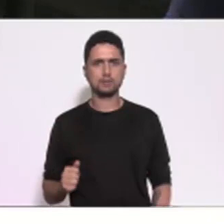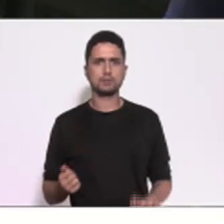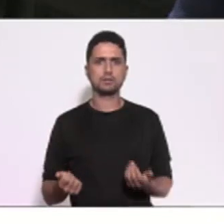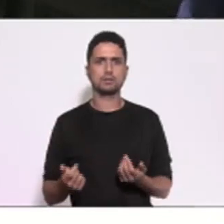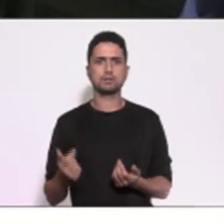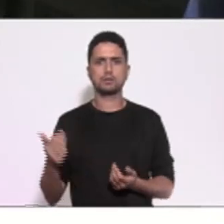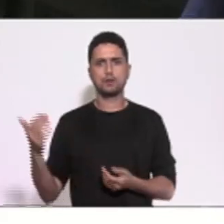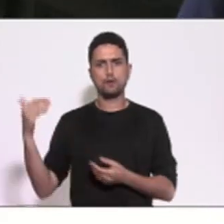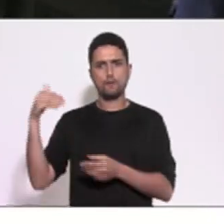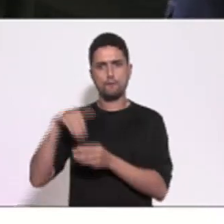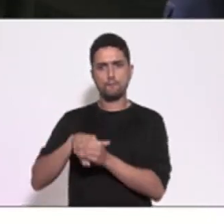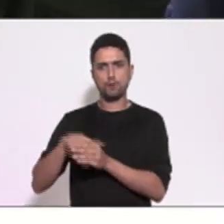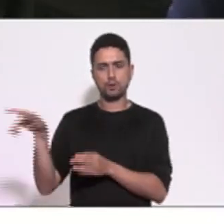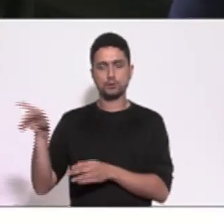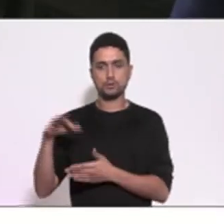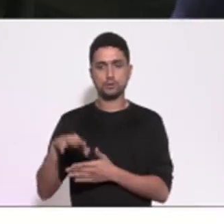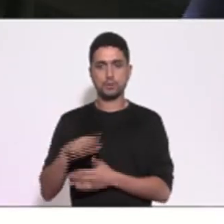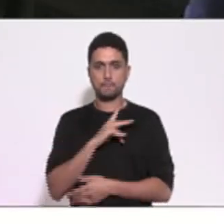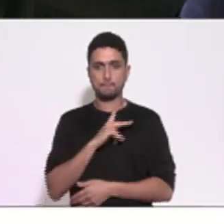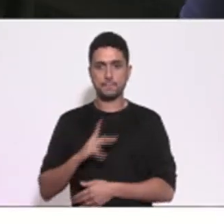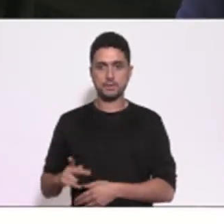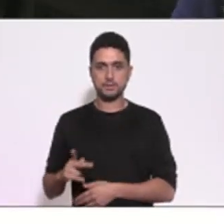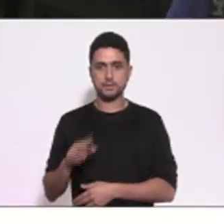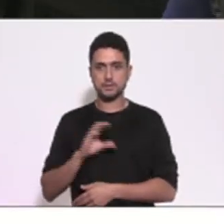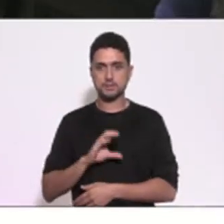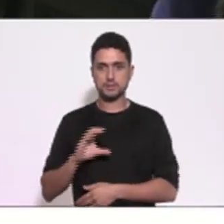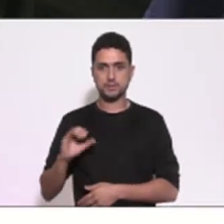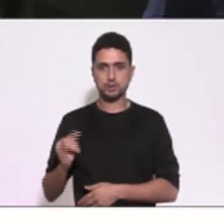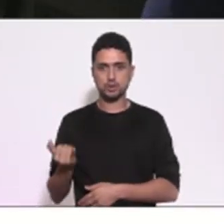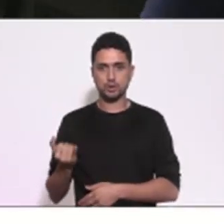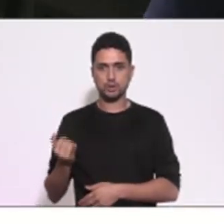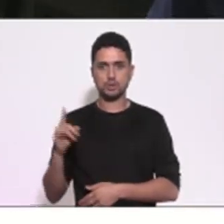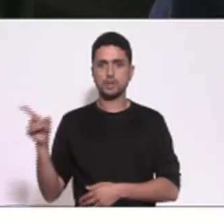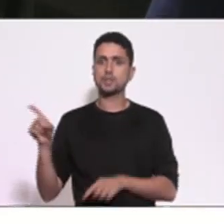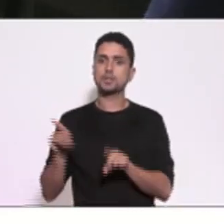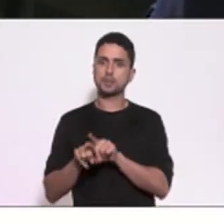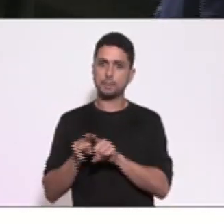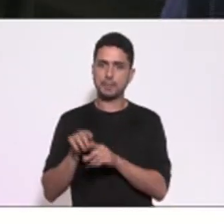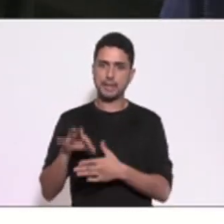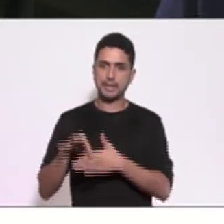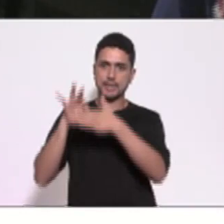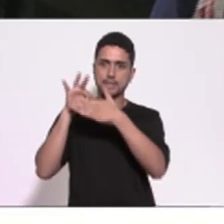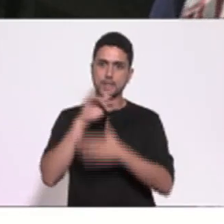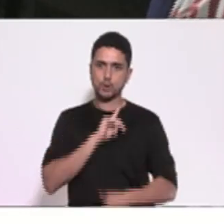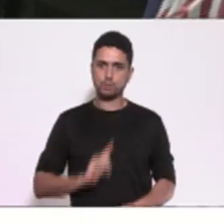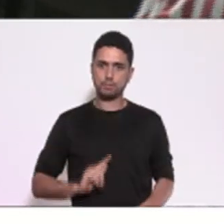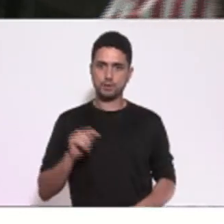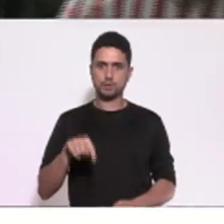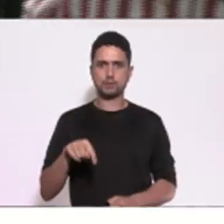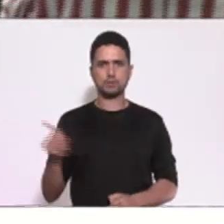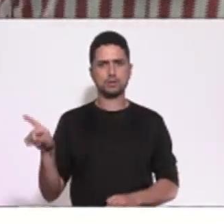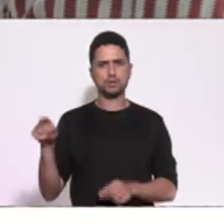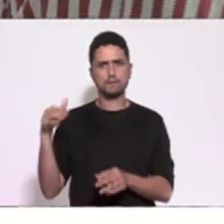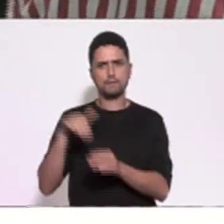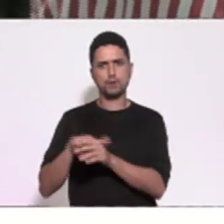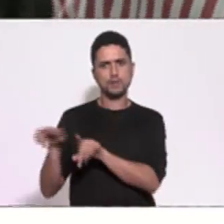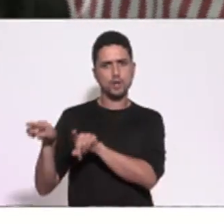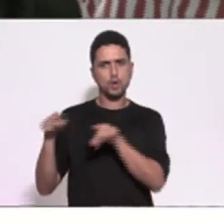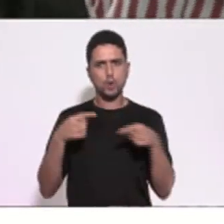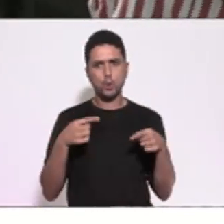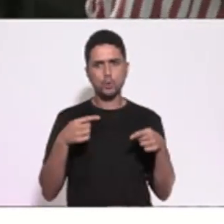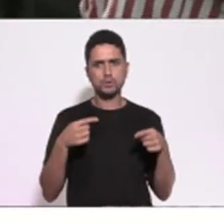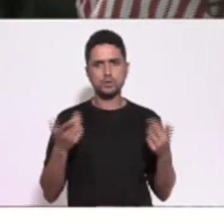O voto do presidente da CCJ, que também é líder do governo, contrário, apresentando